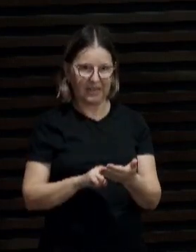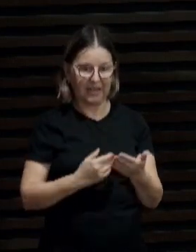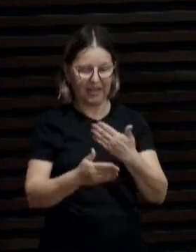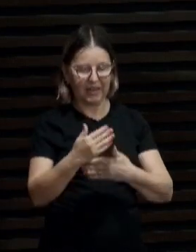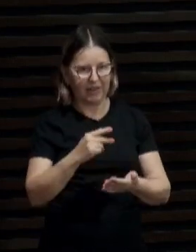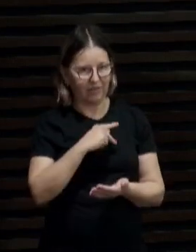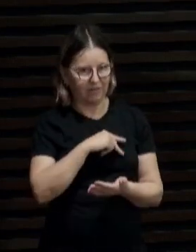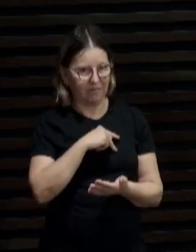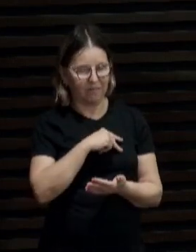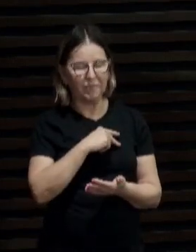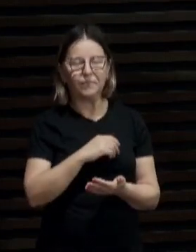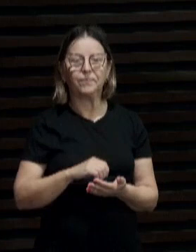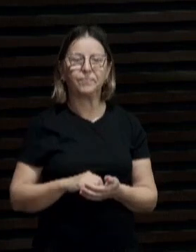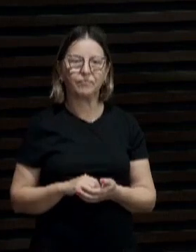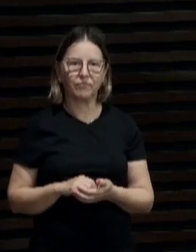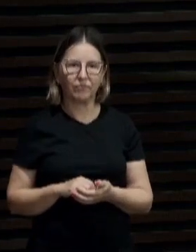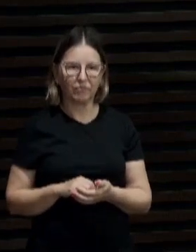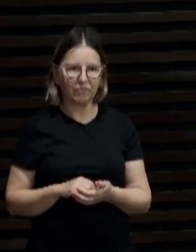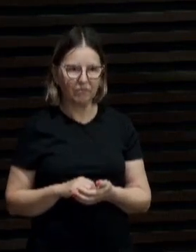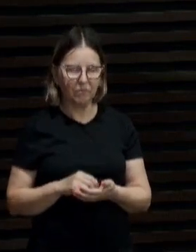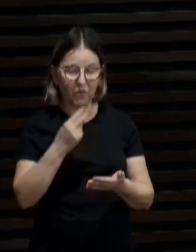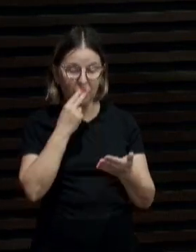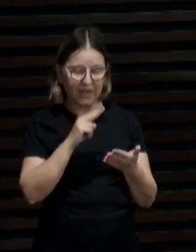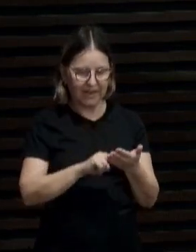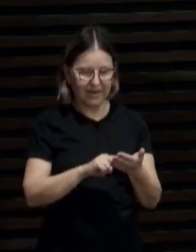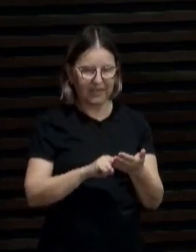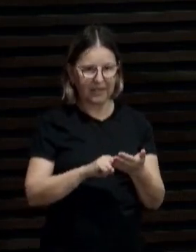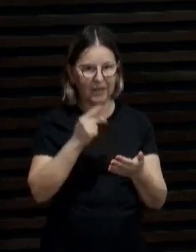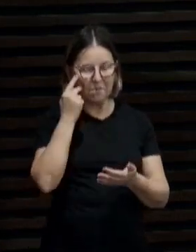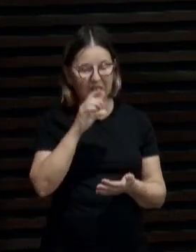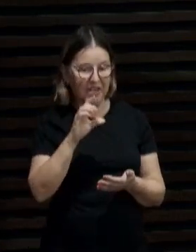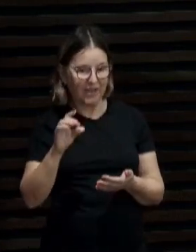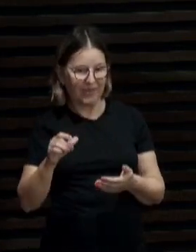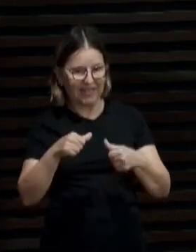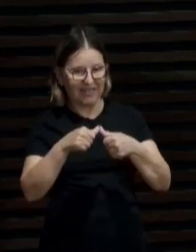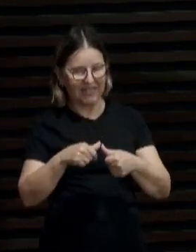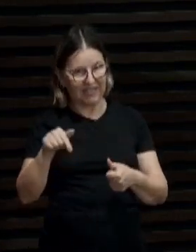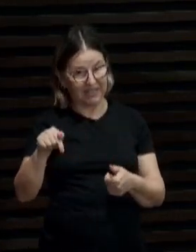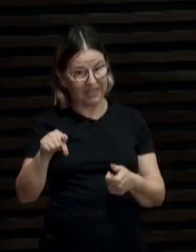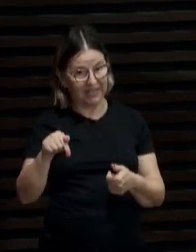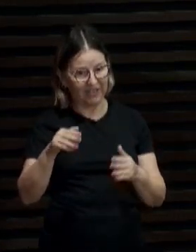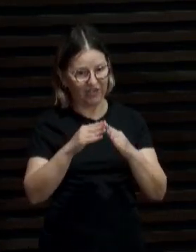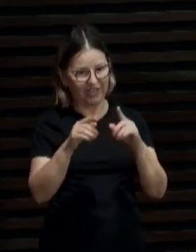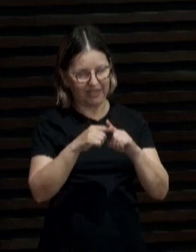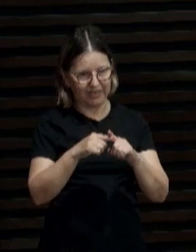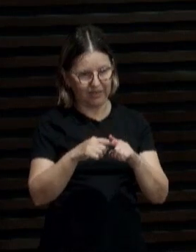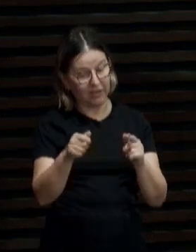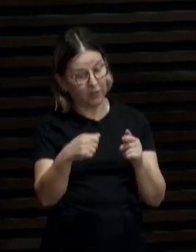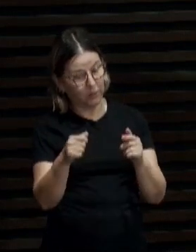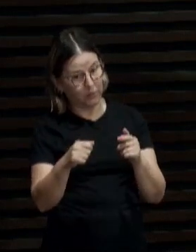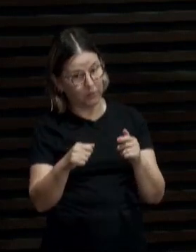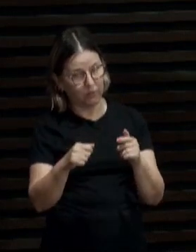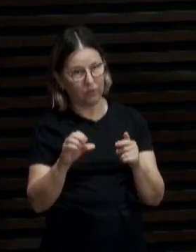João copia, né? Ele envia uma carta para cada uma dessas igrejas, corrigindo, fazendo elogios,